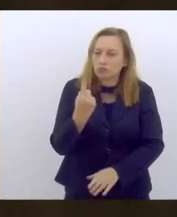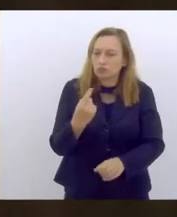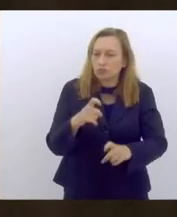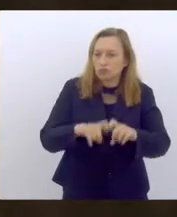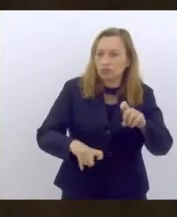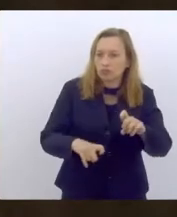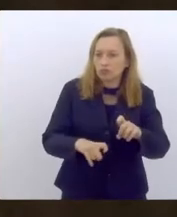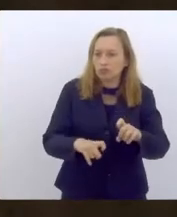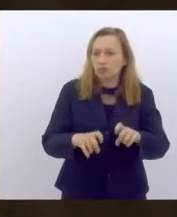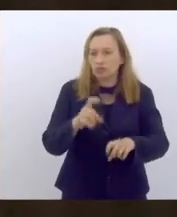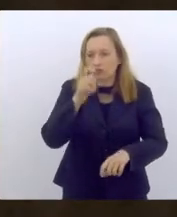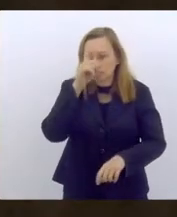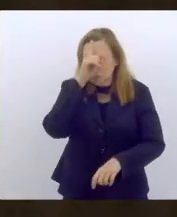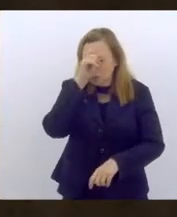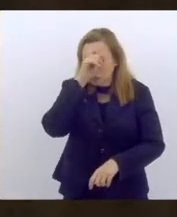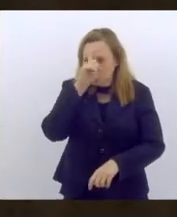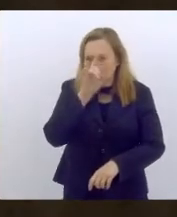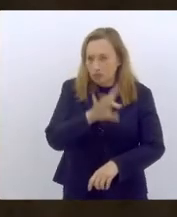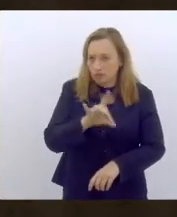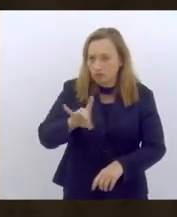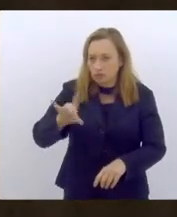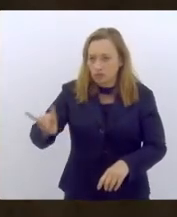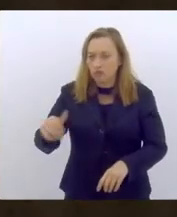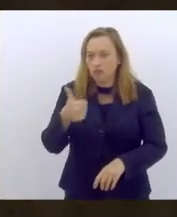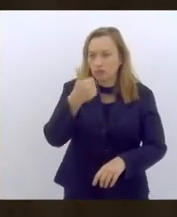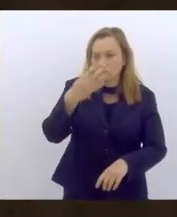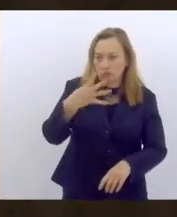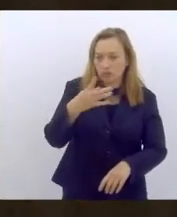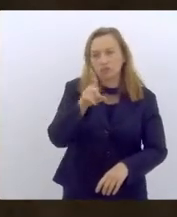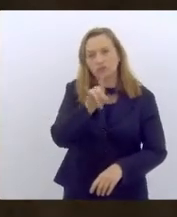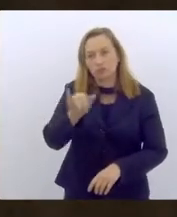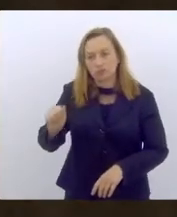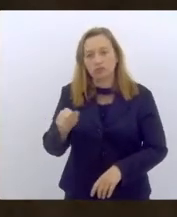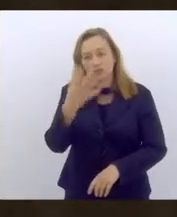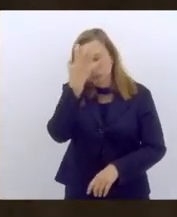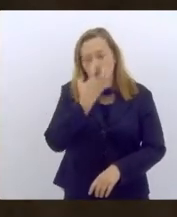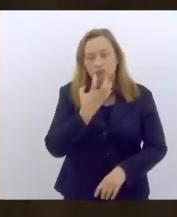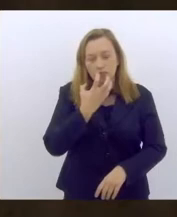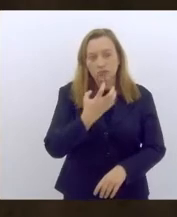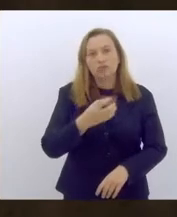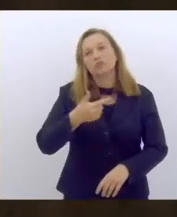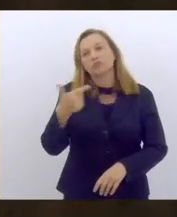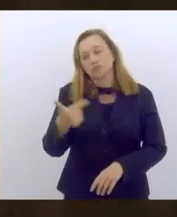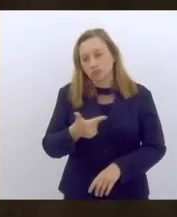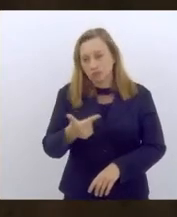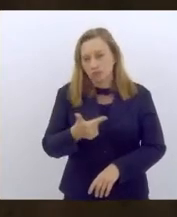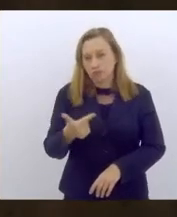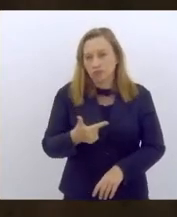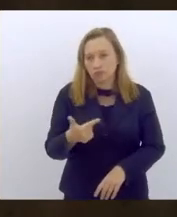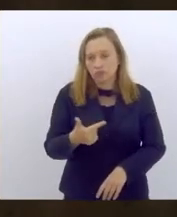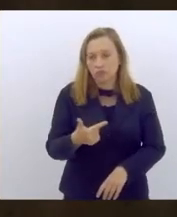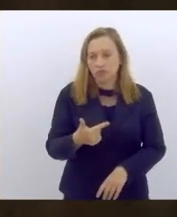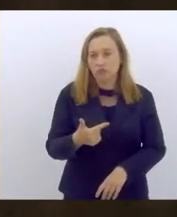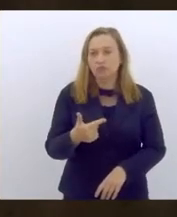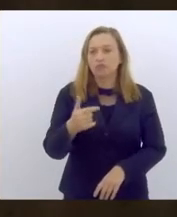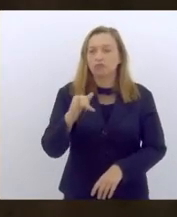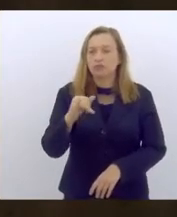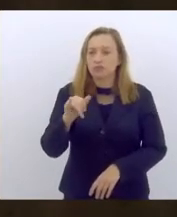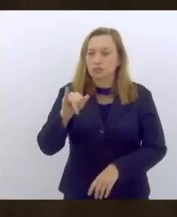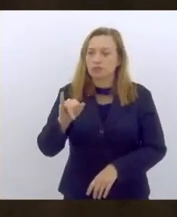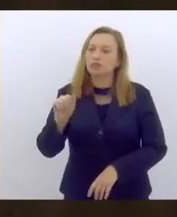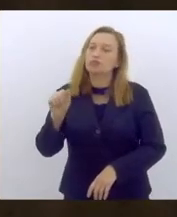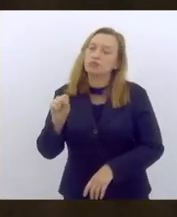hospitais a cada 14 dias isso é Seríssimo e segundo dados do wishi também